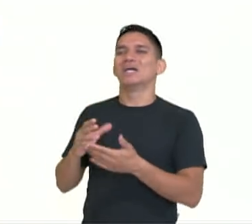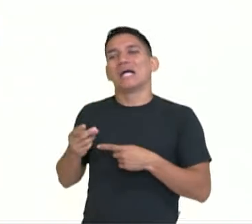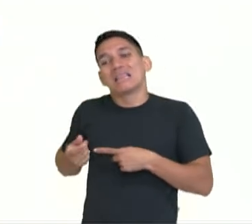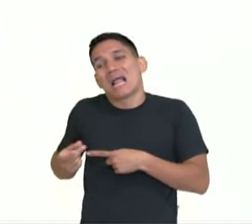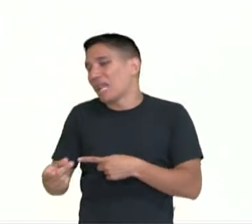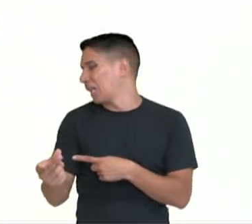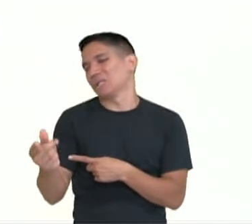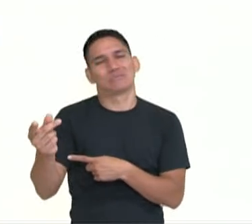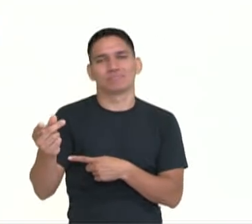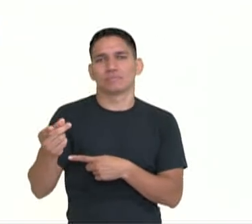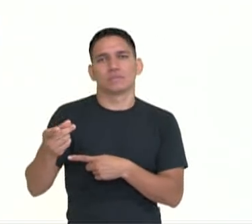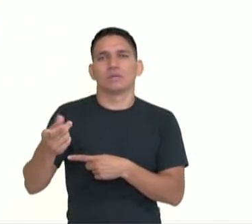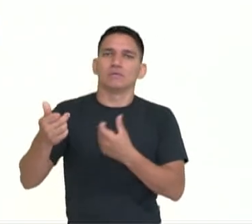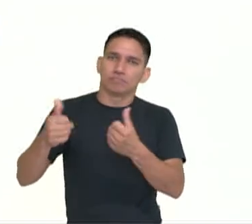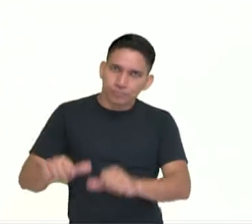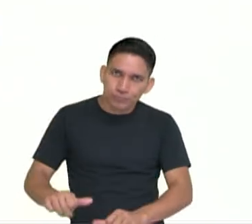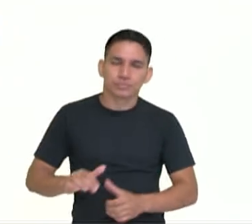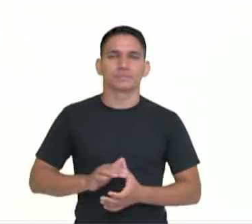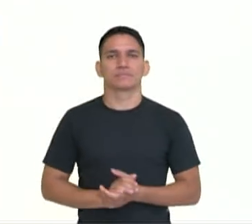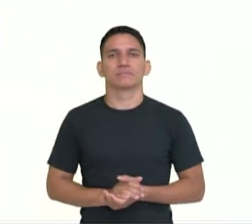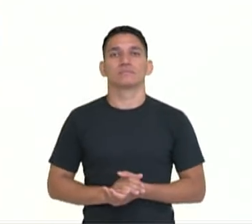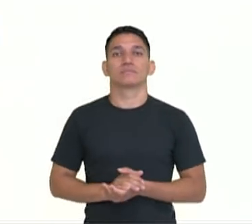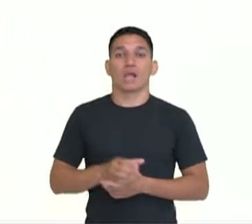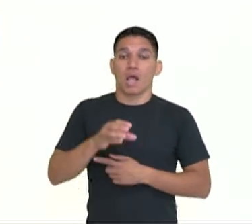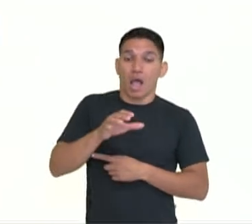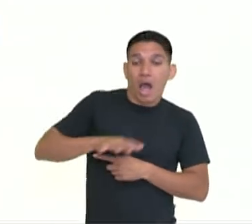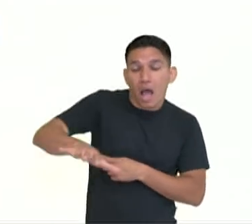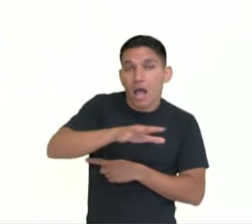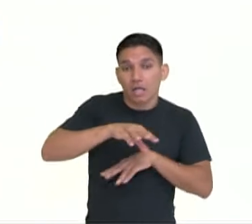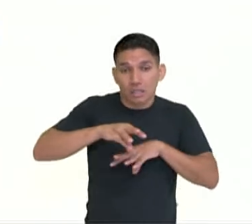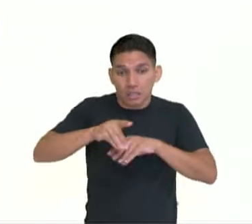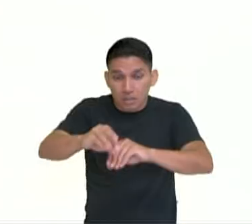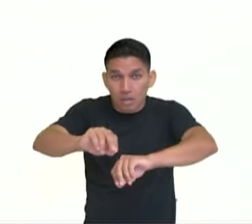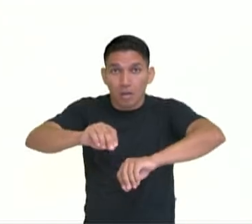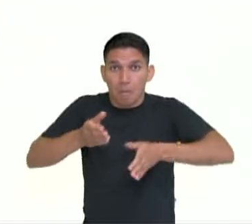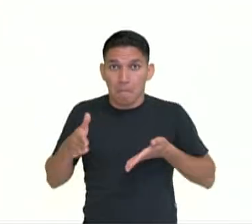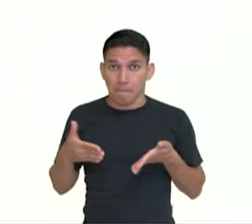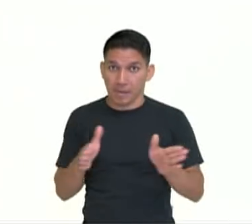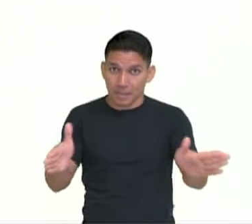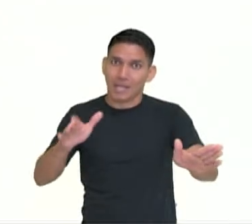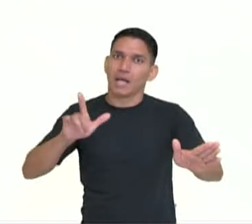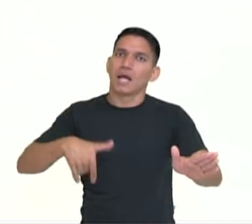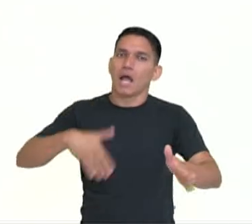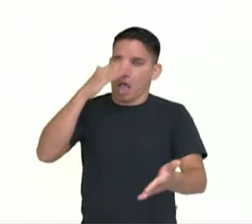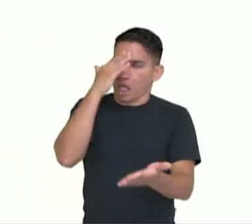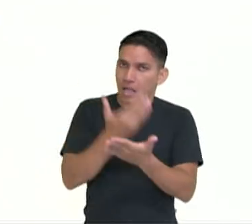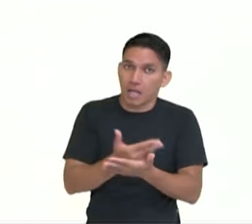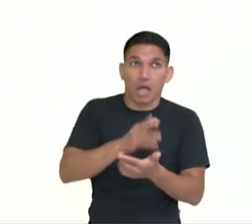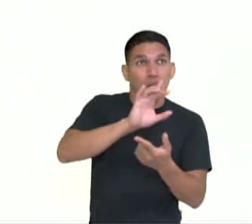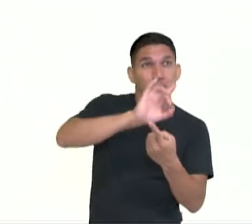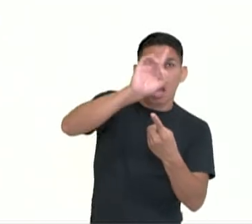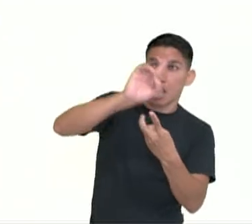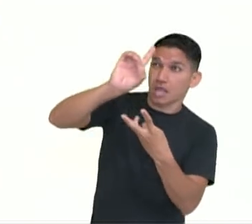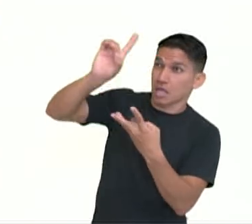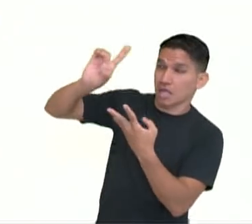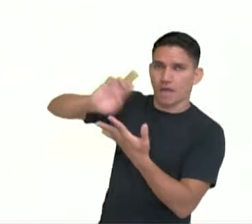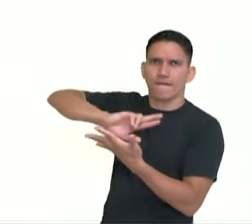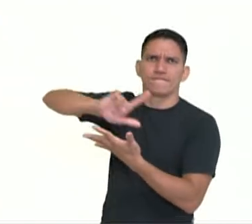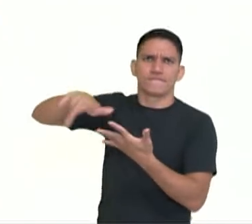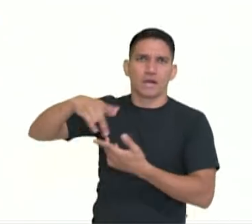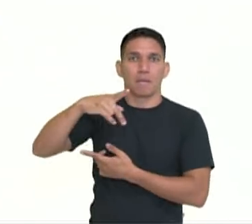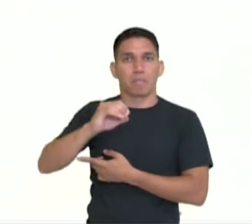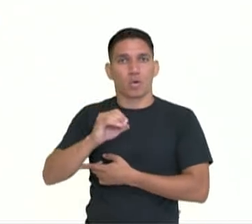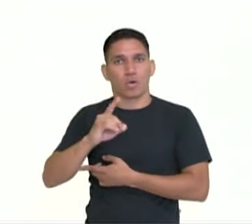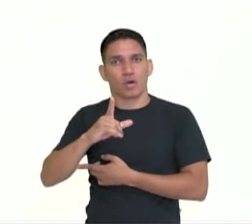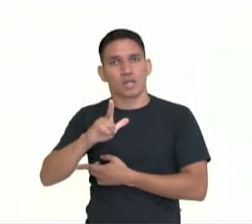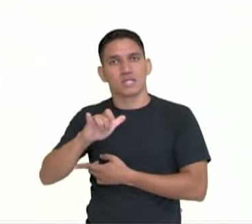muito tempo. A religião mesopotâmica era politeísta, isso é, ela possuía vários deuses e era